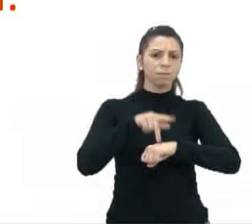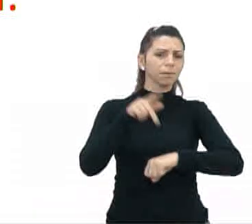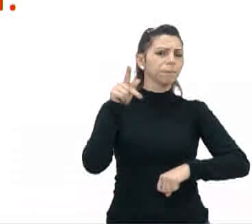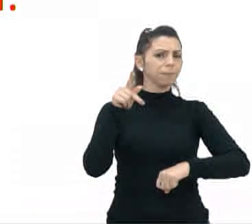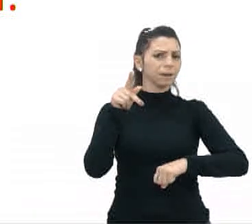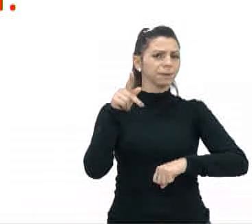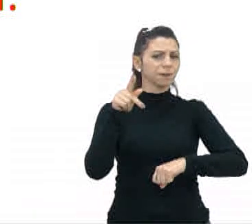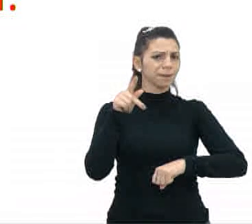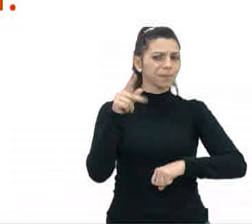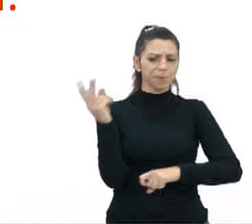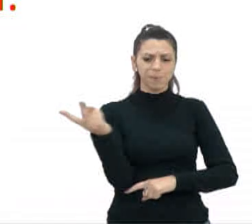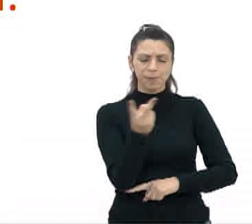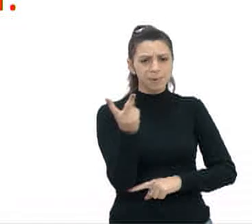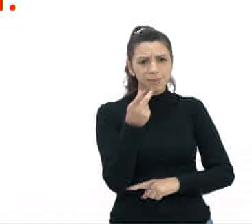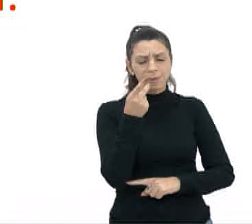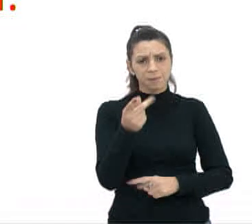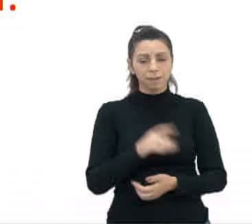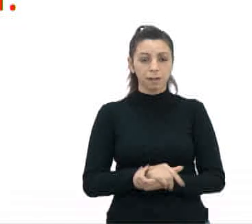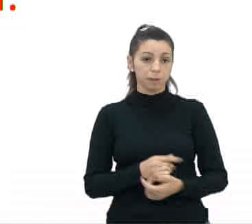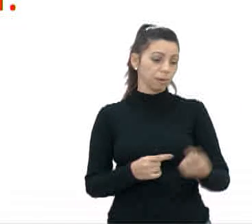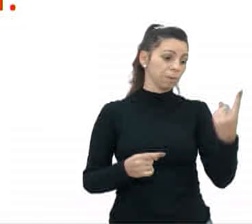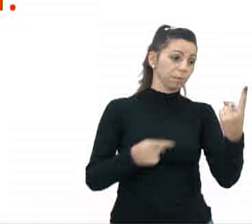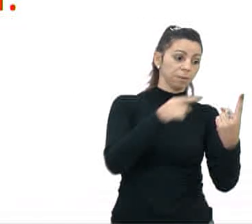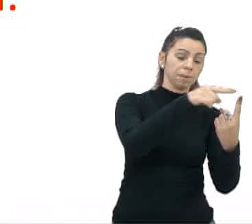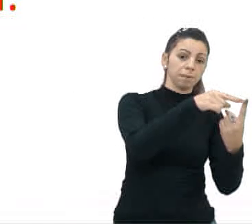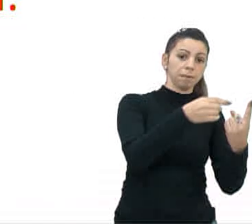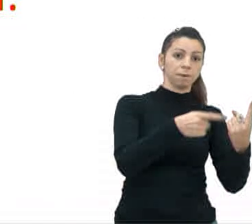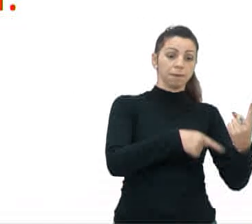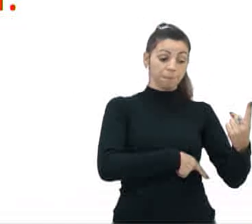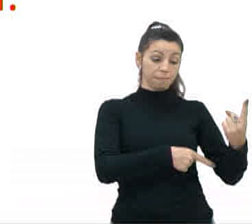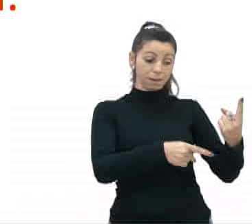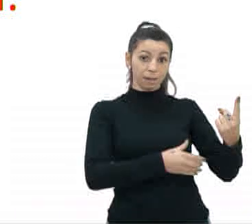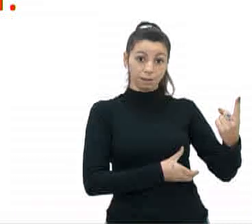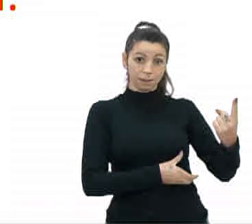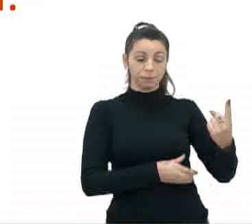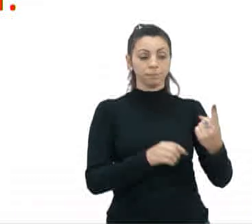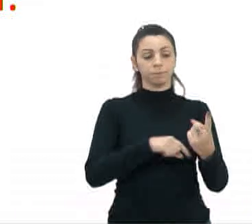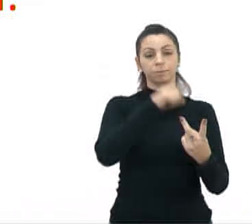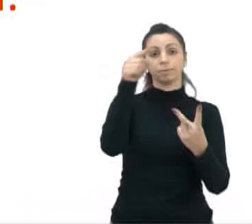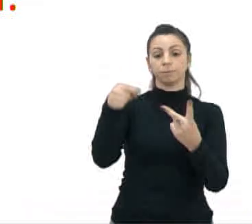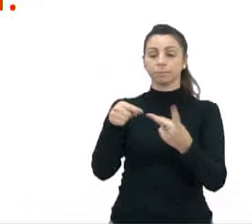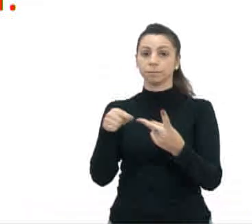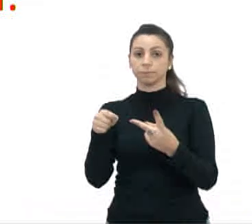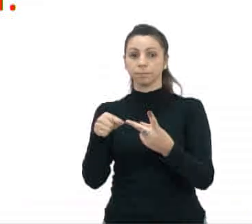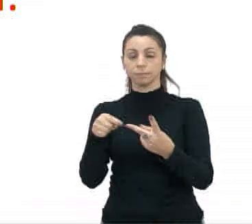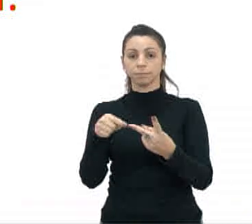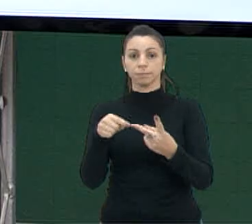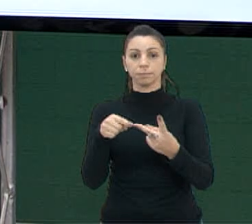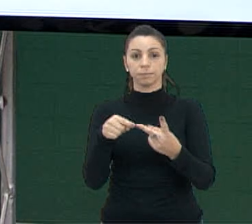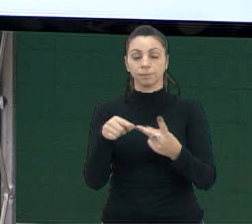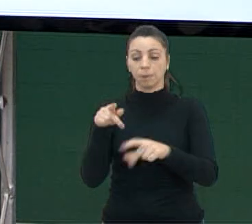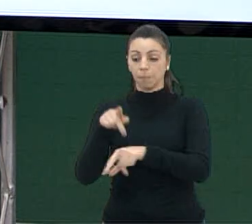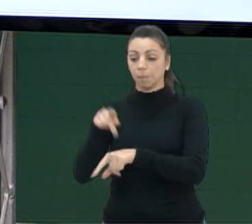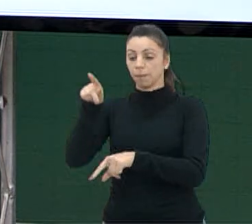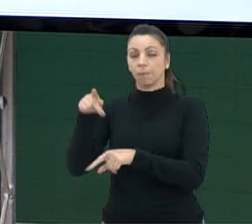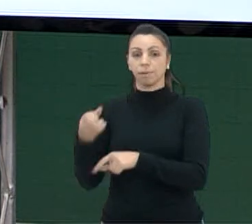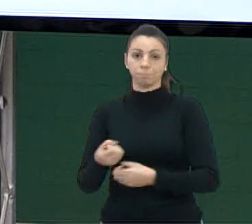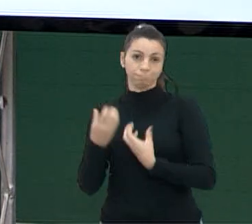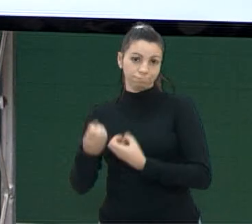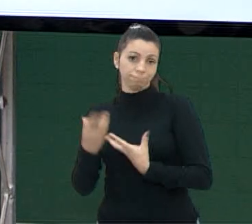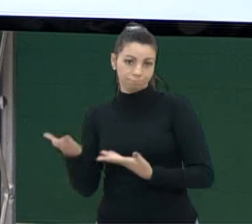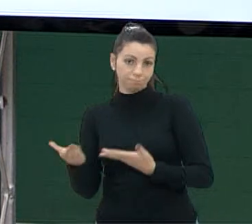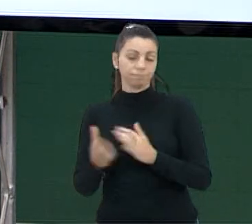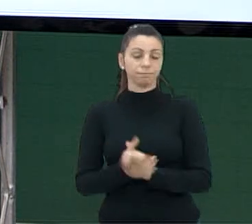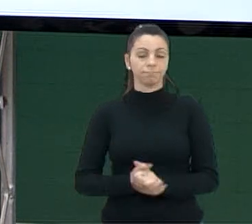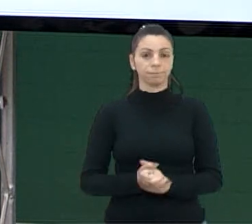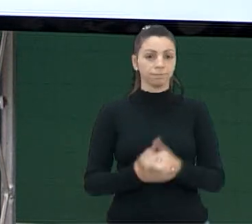Né? Então, o primeiro está falando da pedra no rim do vizinho e o segundo está falando da pedra lá do poema do Carlos Drummond. Então é